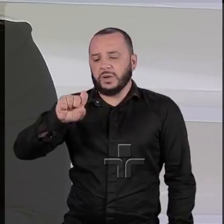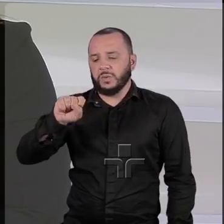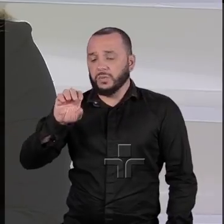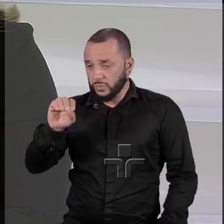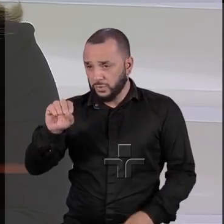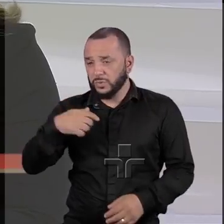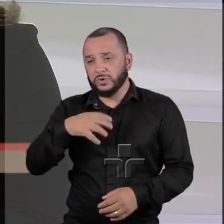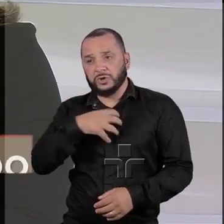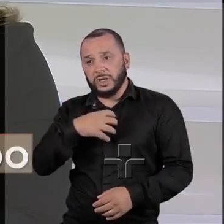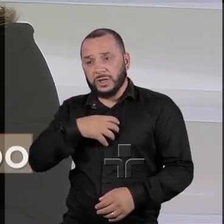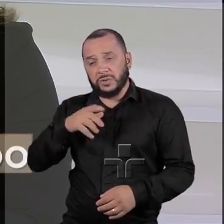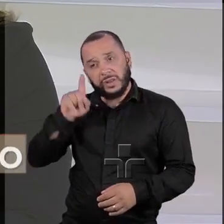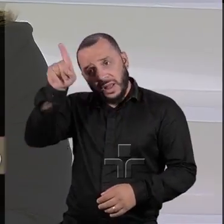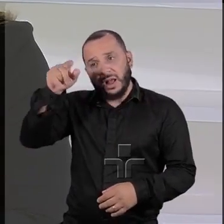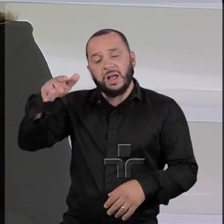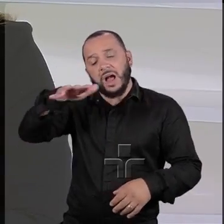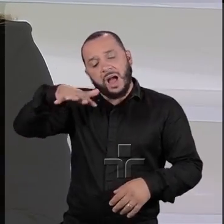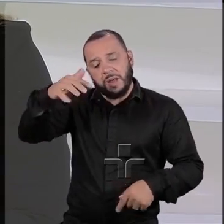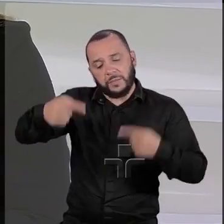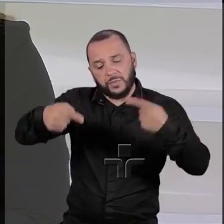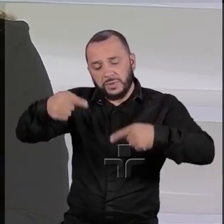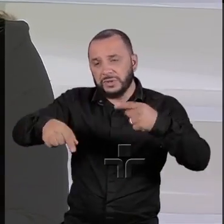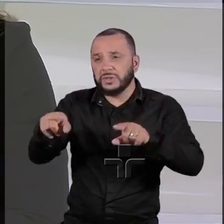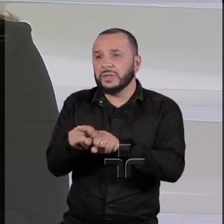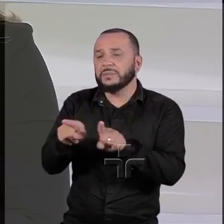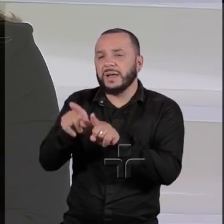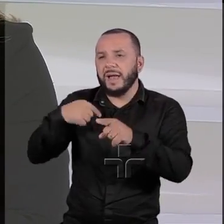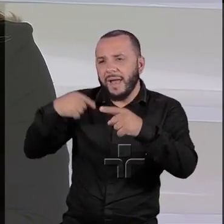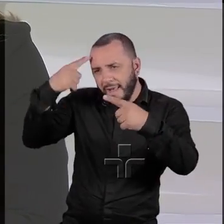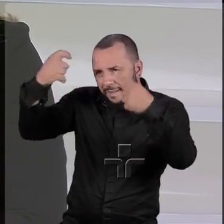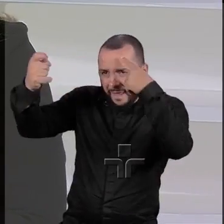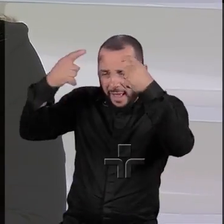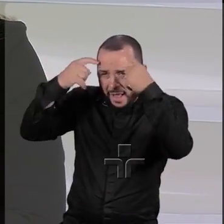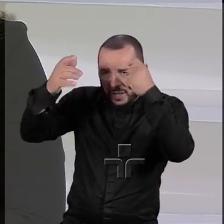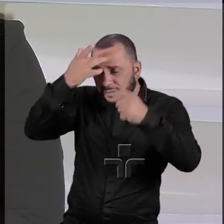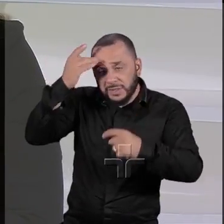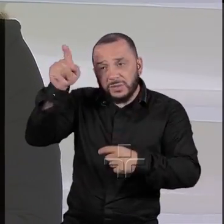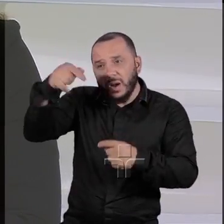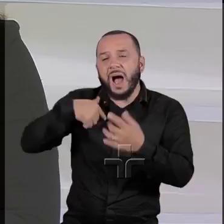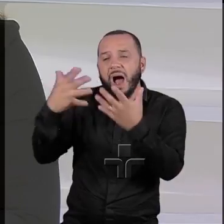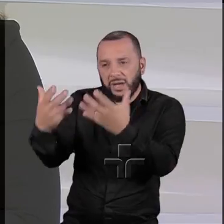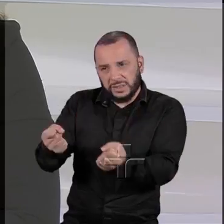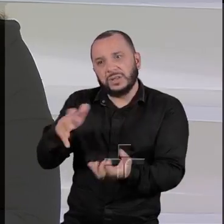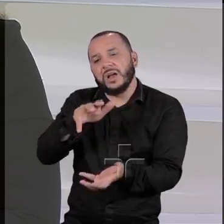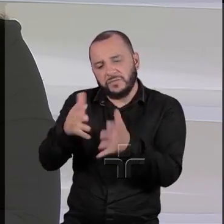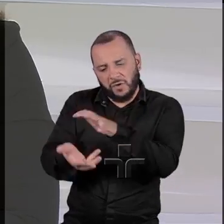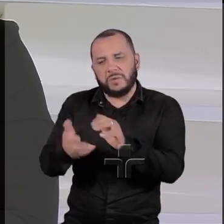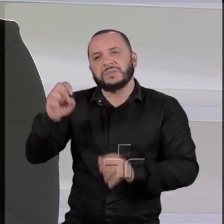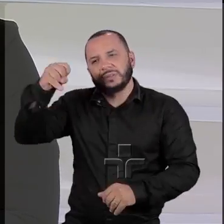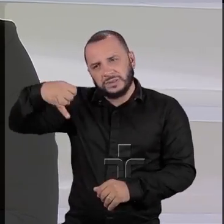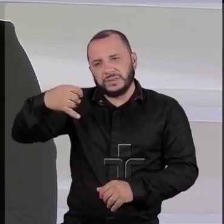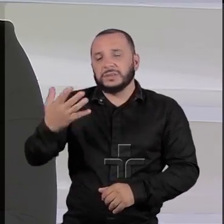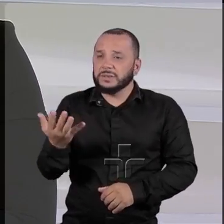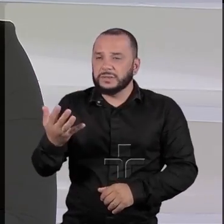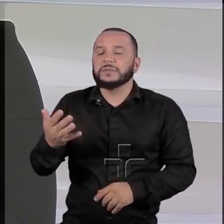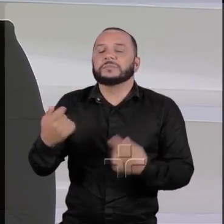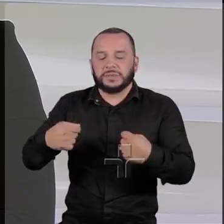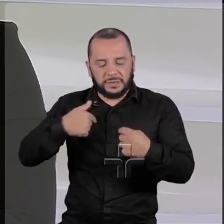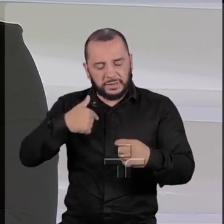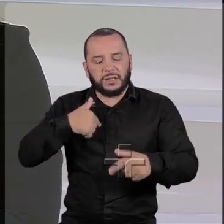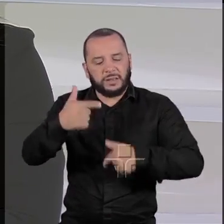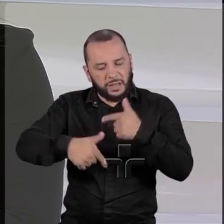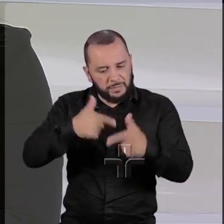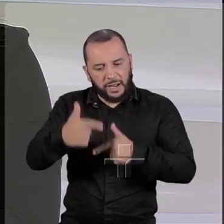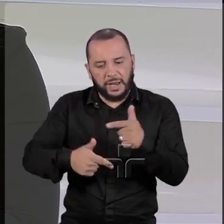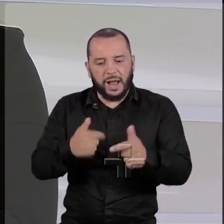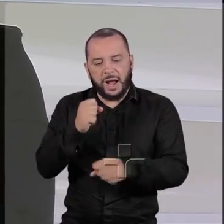por essa adesão pela a ideia de que as pessoas estão aceitando melhor a reforma, eu acho que estão aceitando mesmo, que vão ter de trabalhar mais tempo.